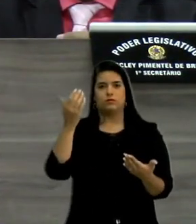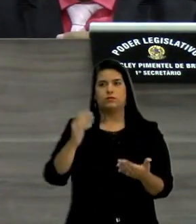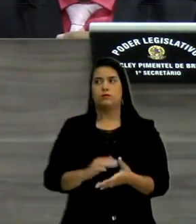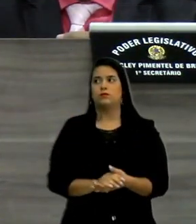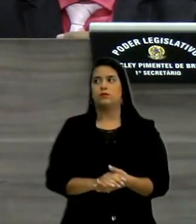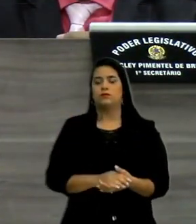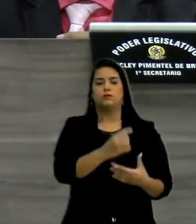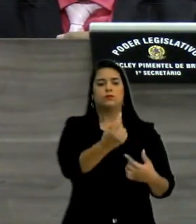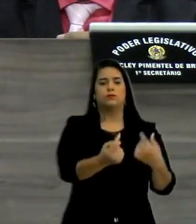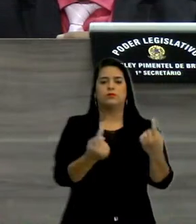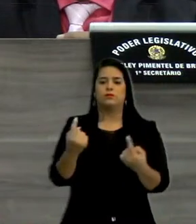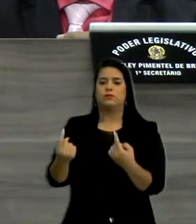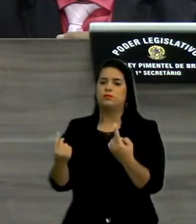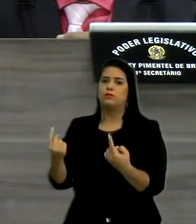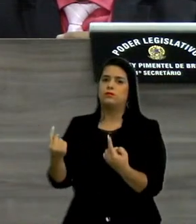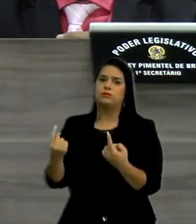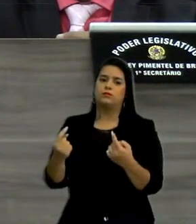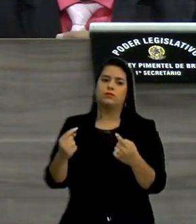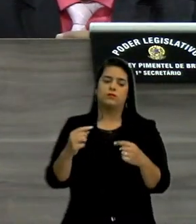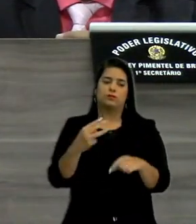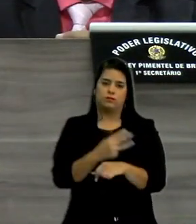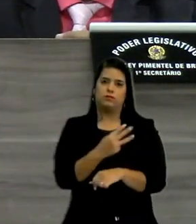PDF. Tá bom?